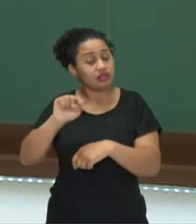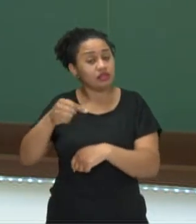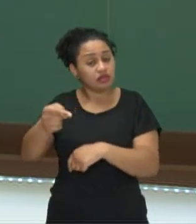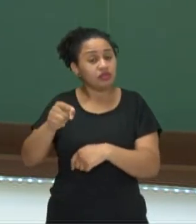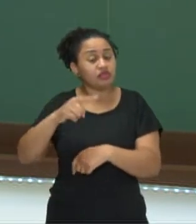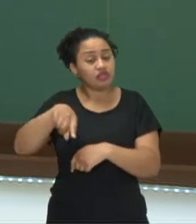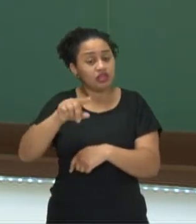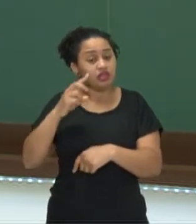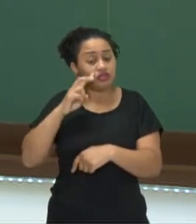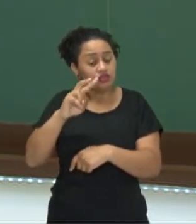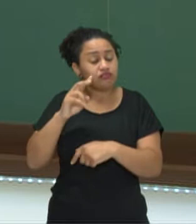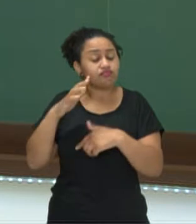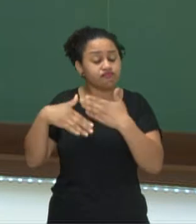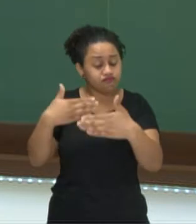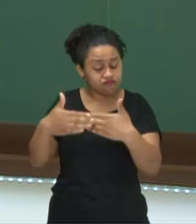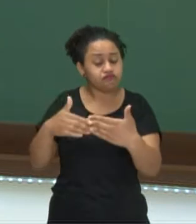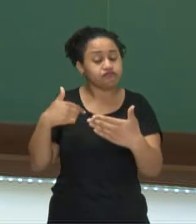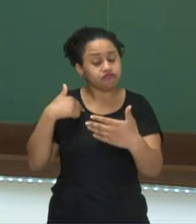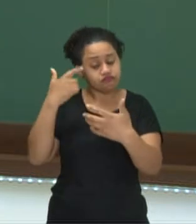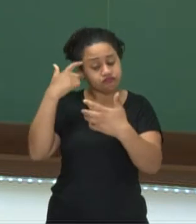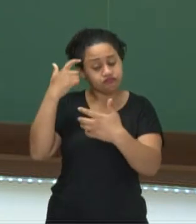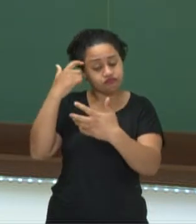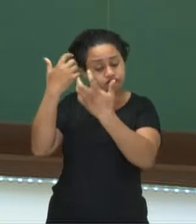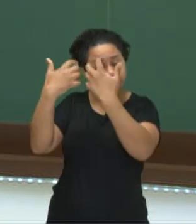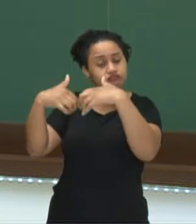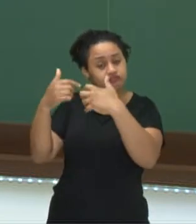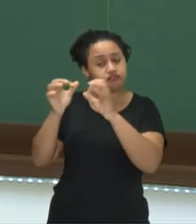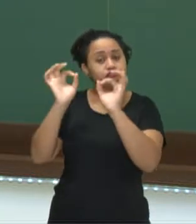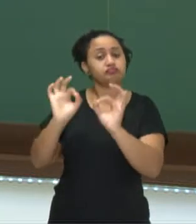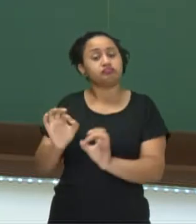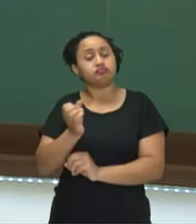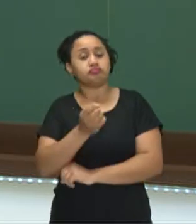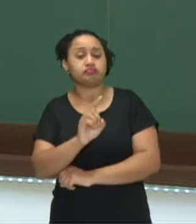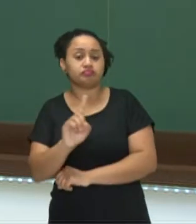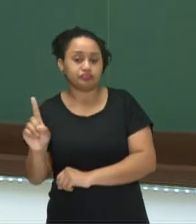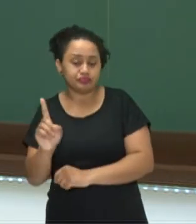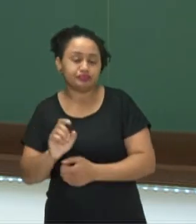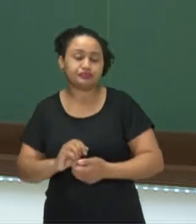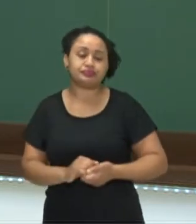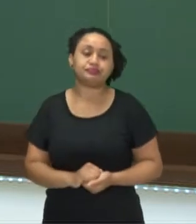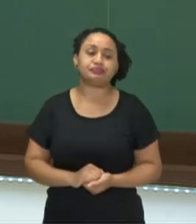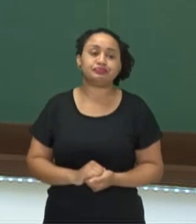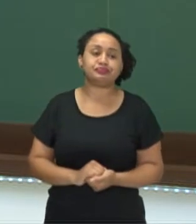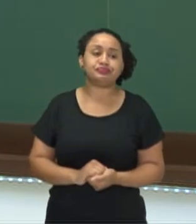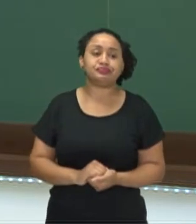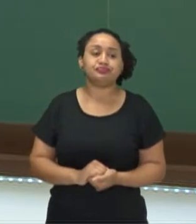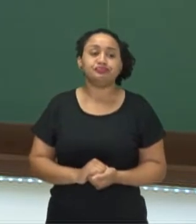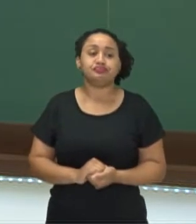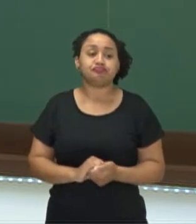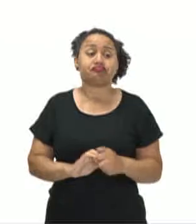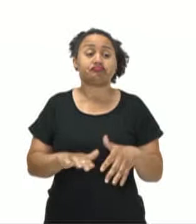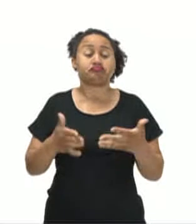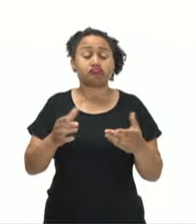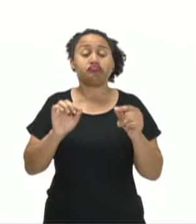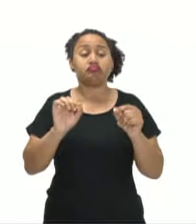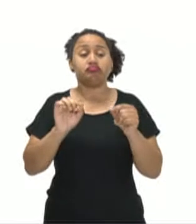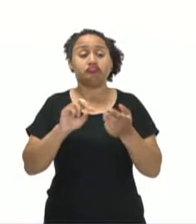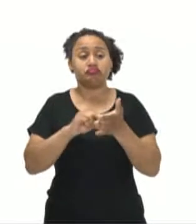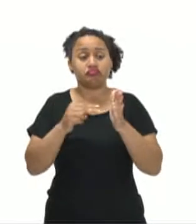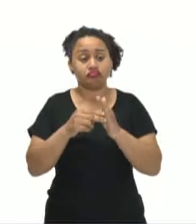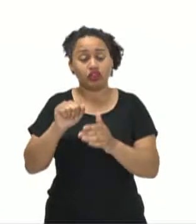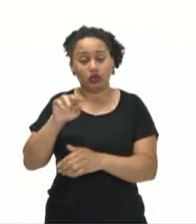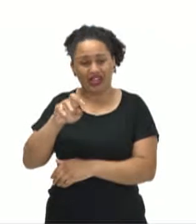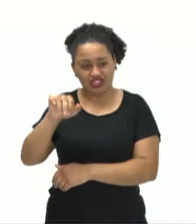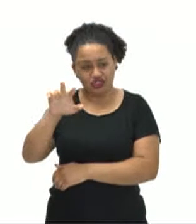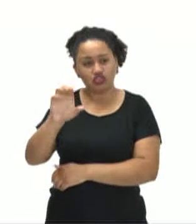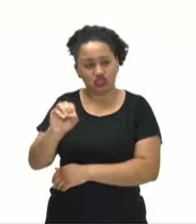ir vendo se o raciocínio de vocês está correto ou não. Então vamos lá. Podemos dizer que ativo é